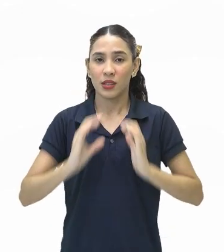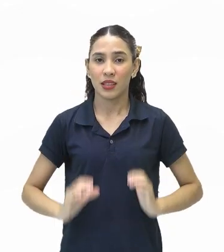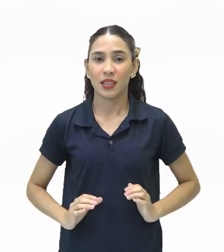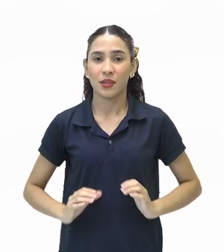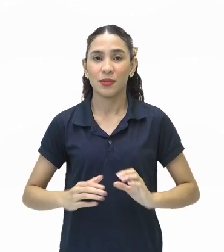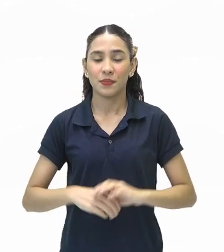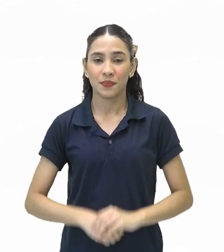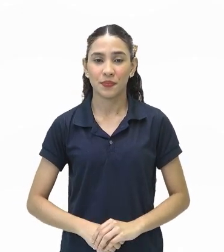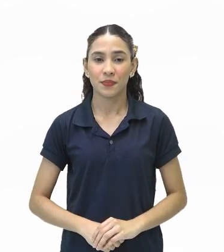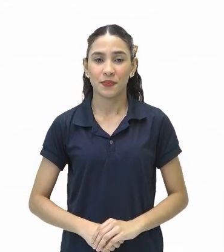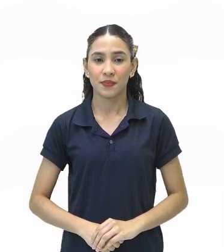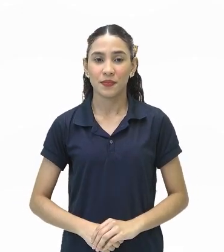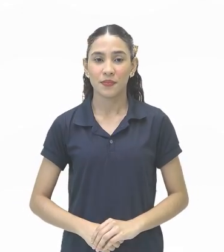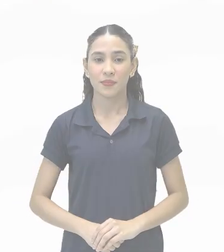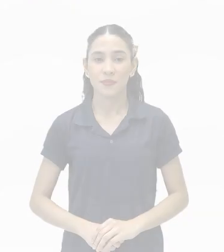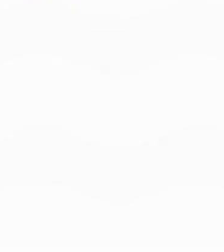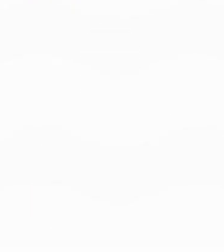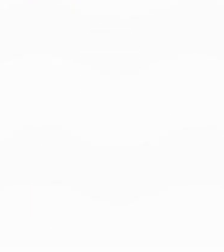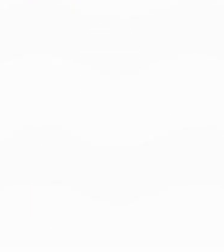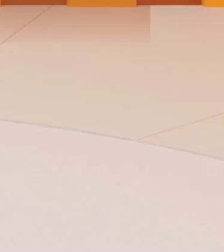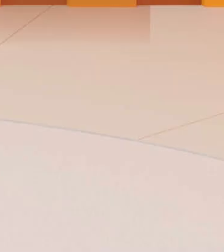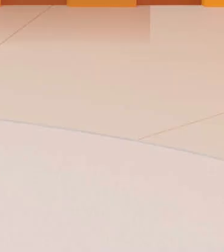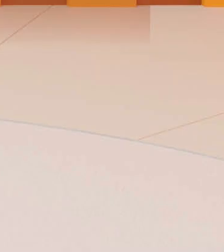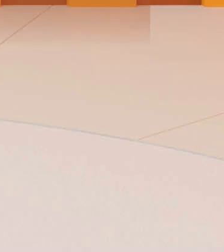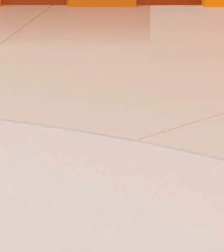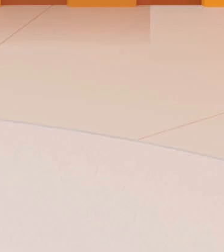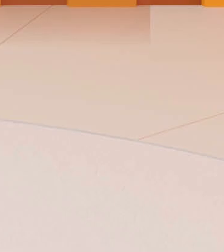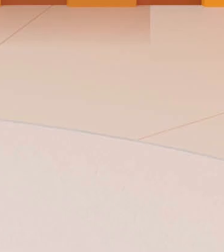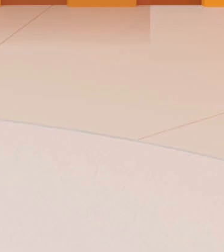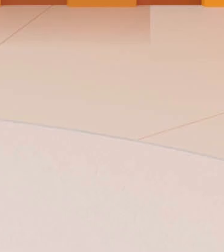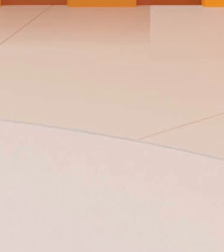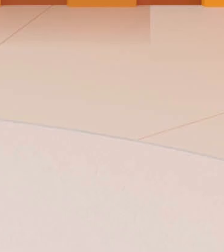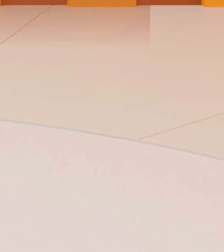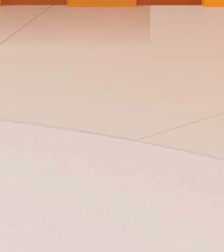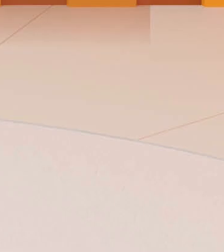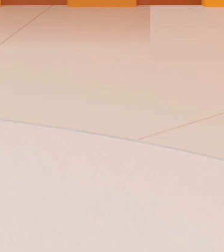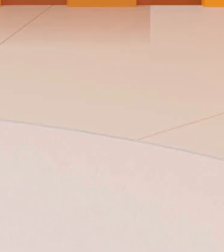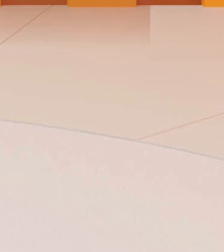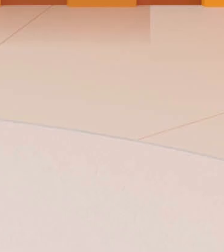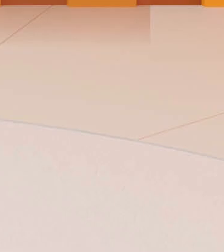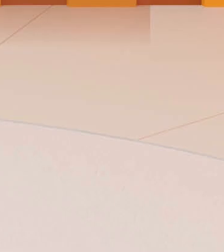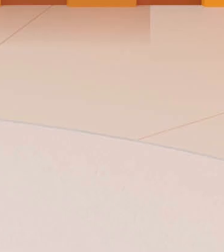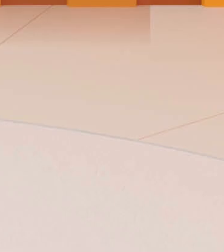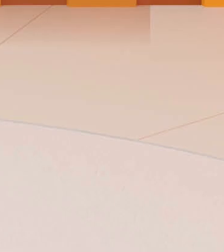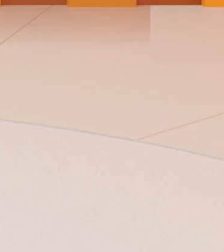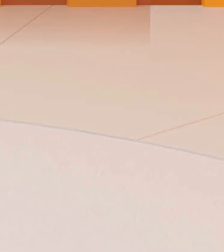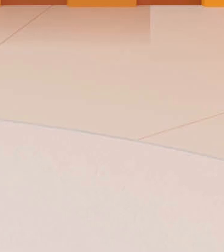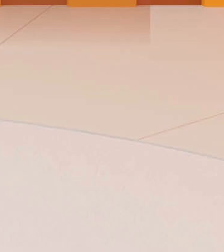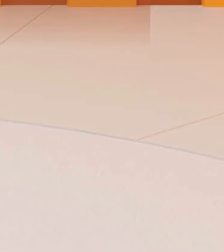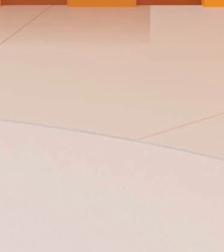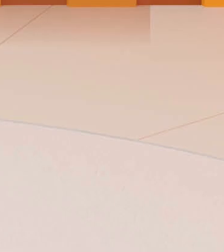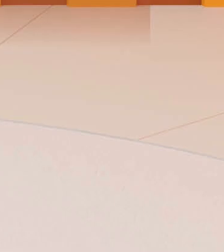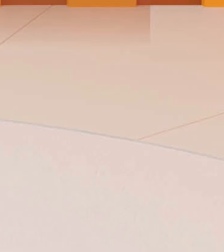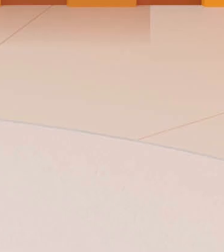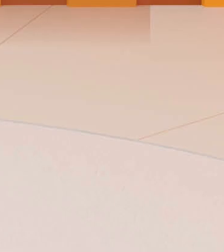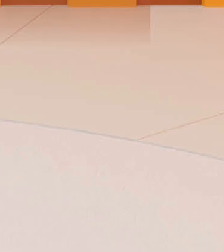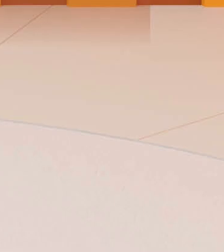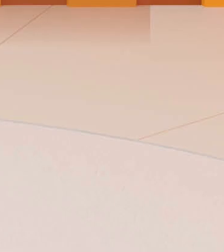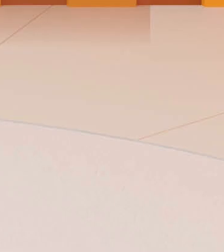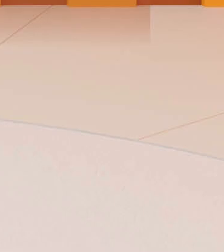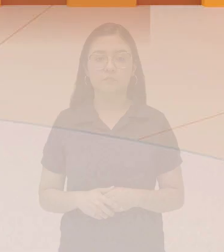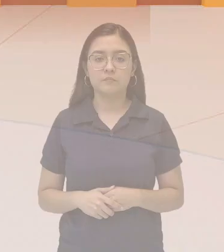cidadãos. Olha o que o Immanuel Kant fala aqui para nós. Vou trazer um filósofo aqui agora. que vai reforçar aquilo que eu acabei de